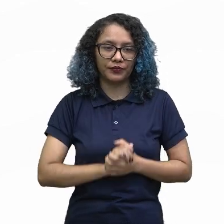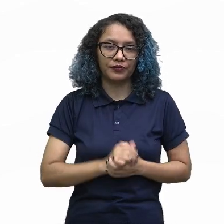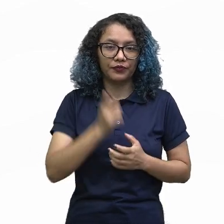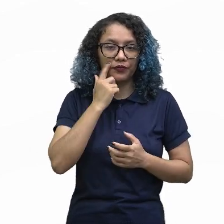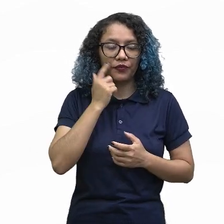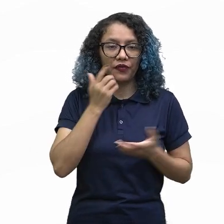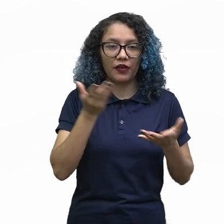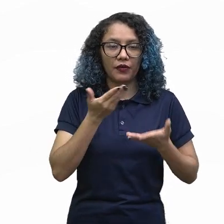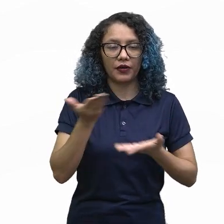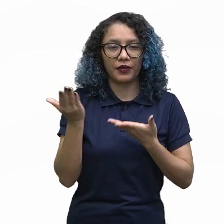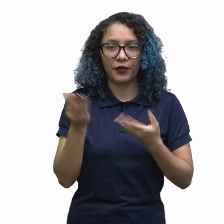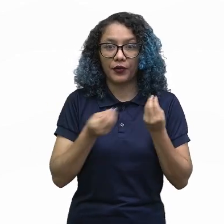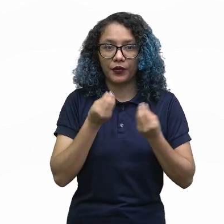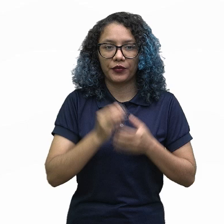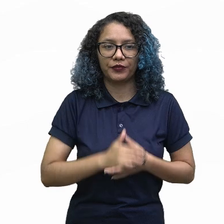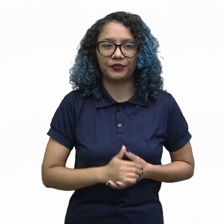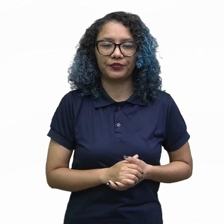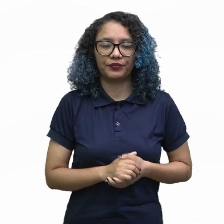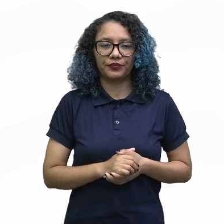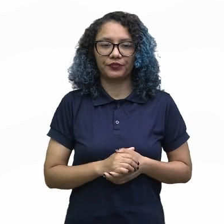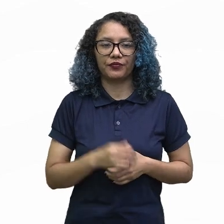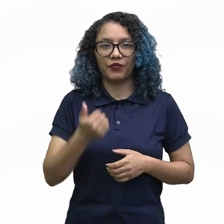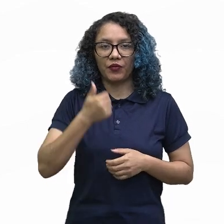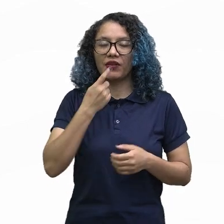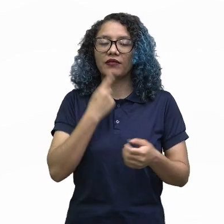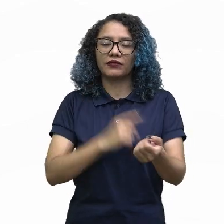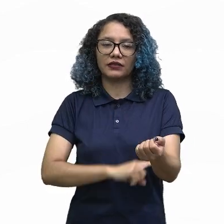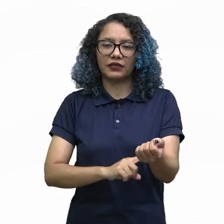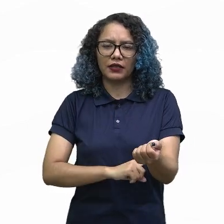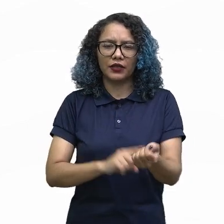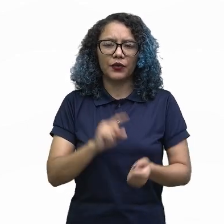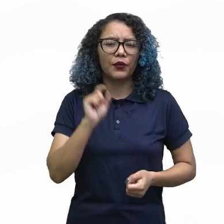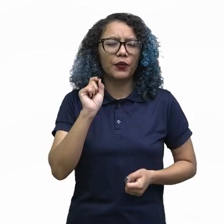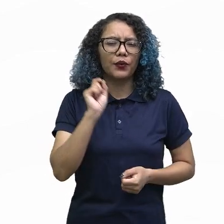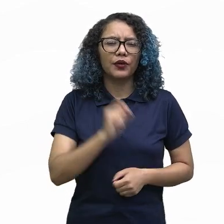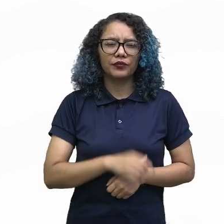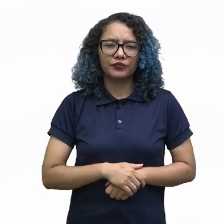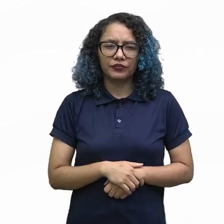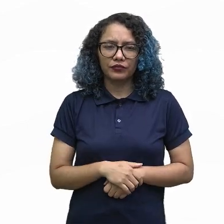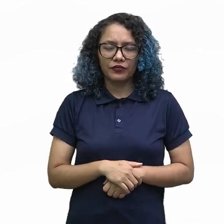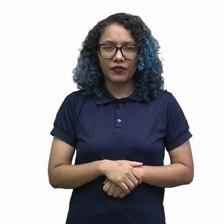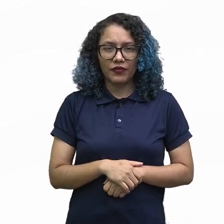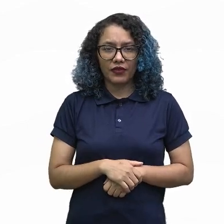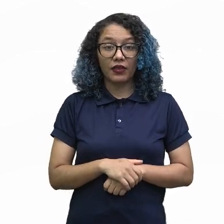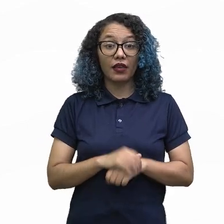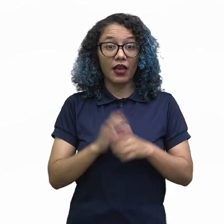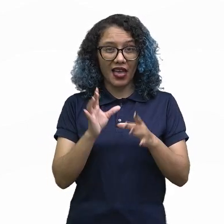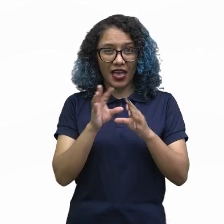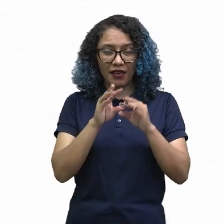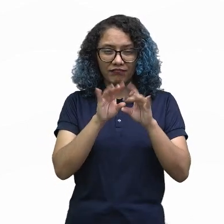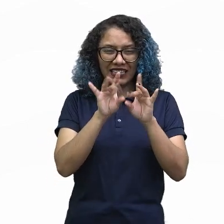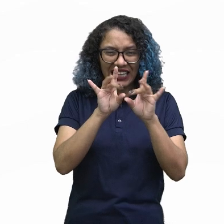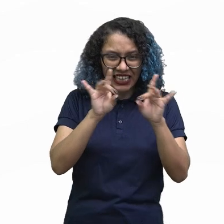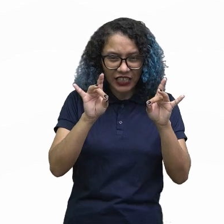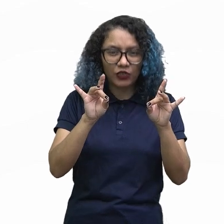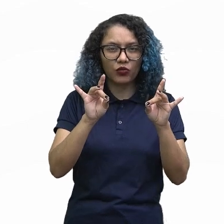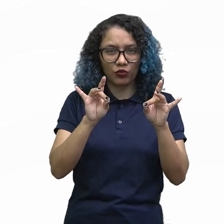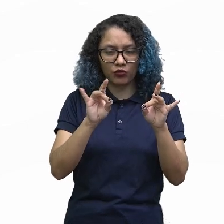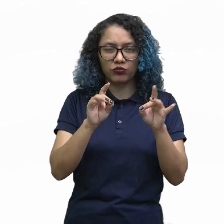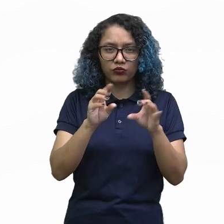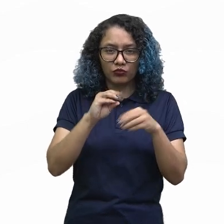de cada um desses integrantes, começando aí pelo sangue. O sangue é um fluido constituído por água, substâncias